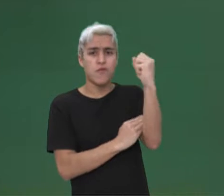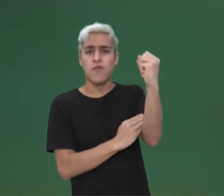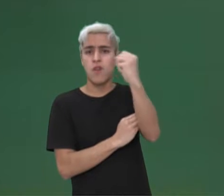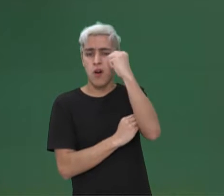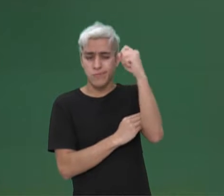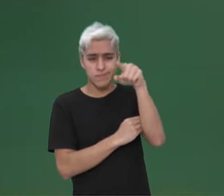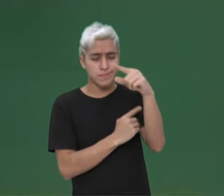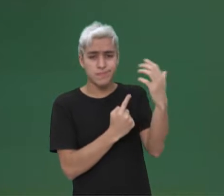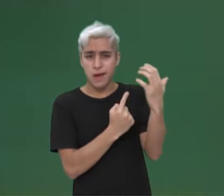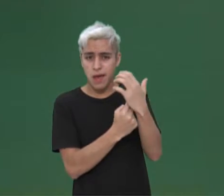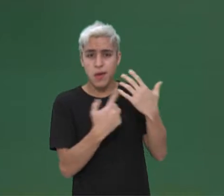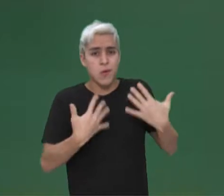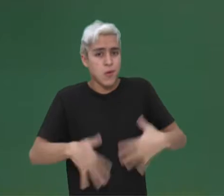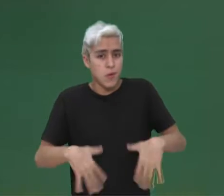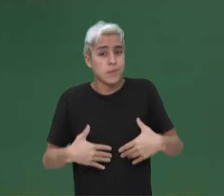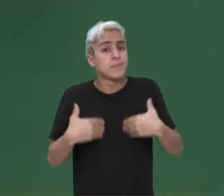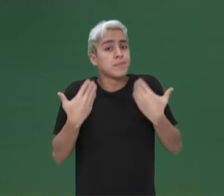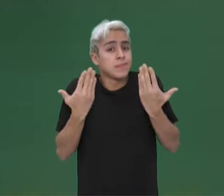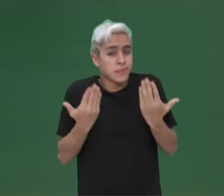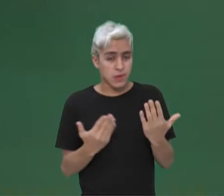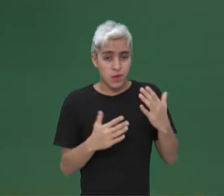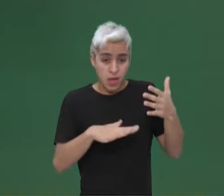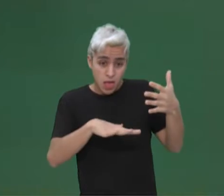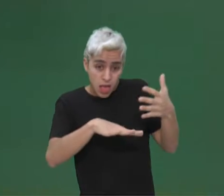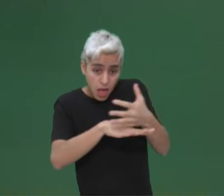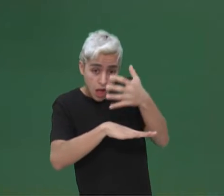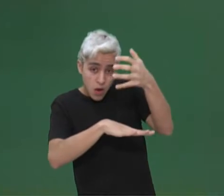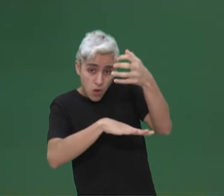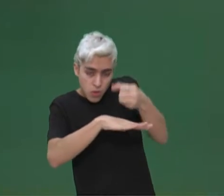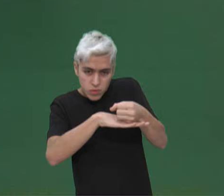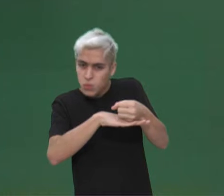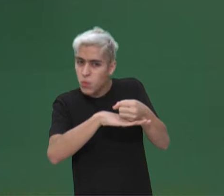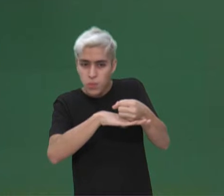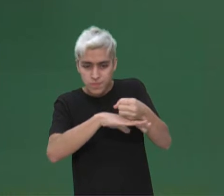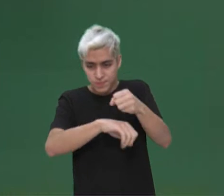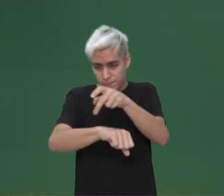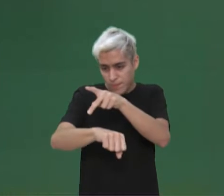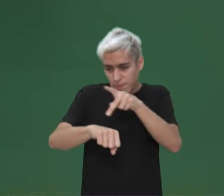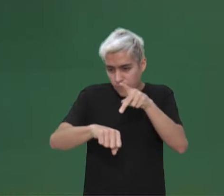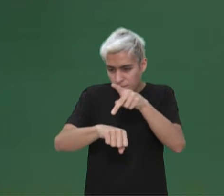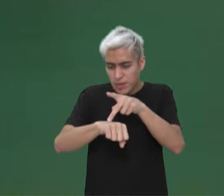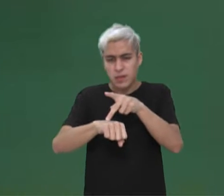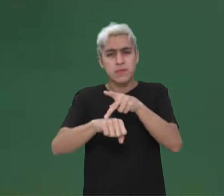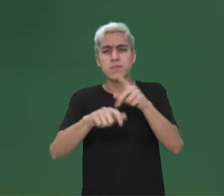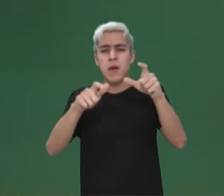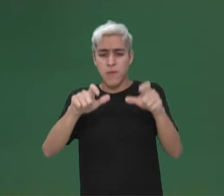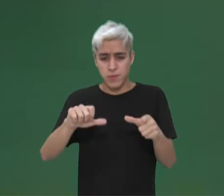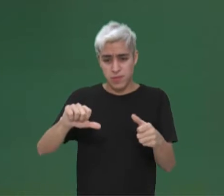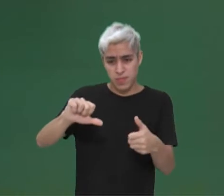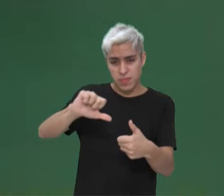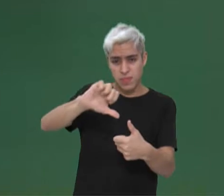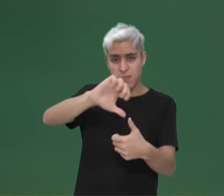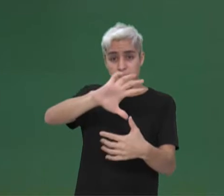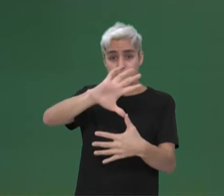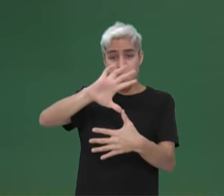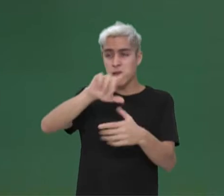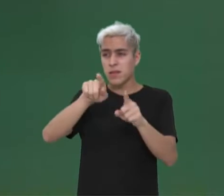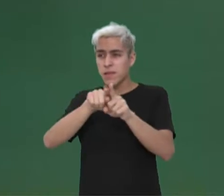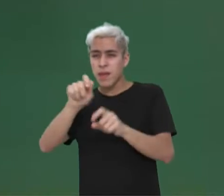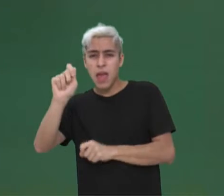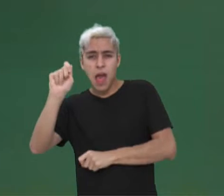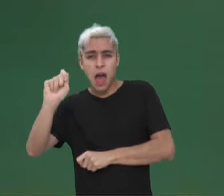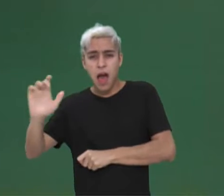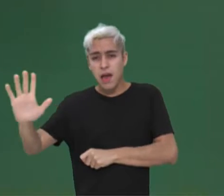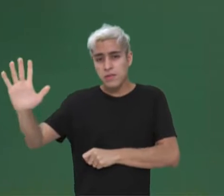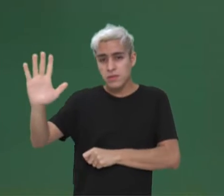essa força. Então, a colonização de um país, principalmente nas Américas, e até na Ásia,